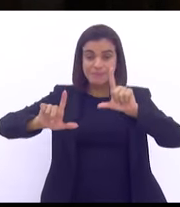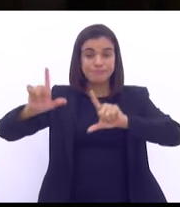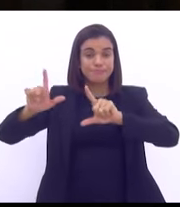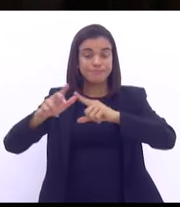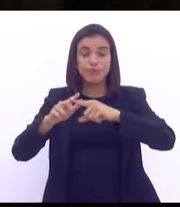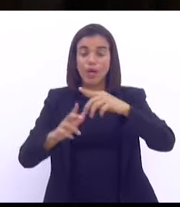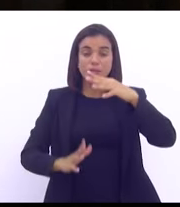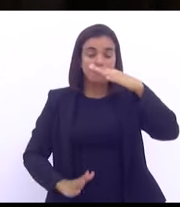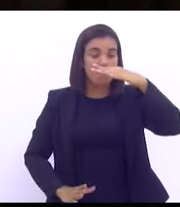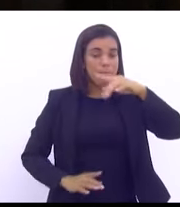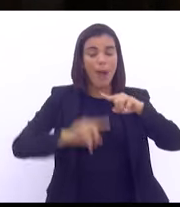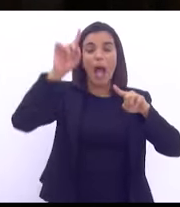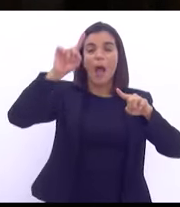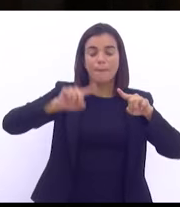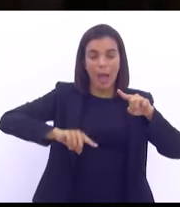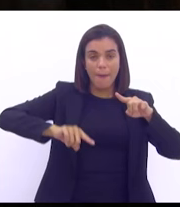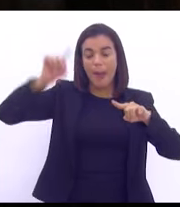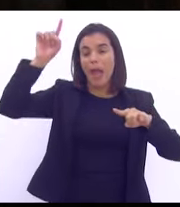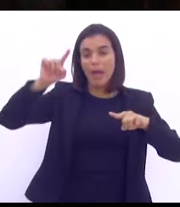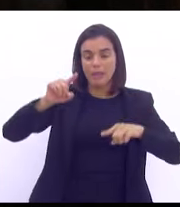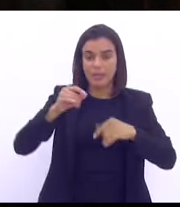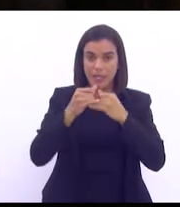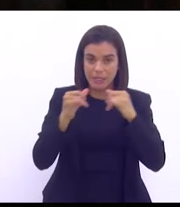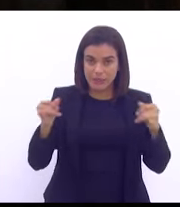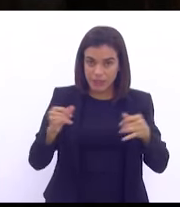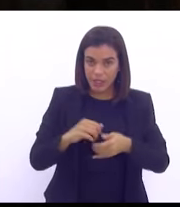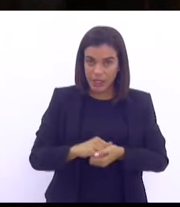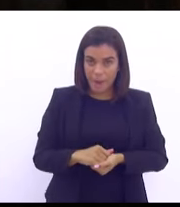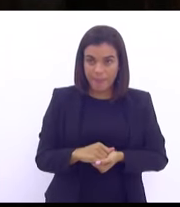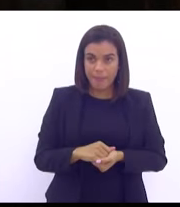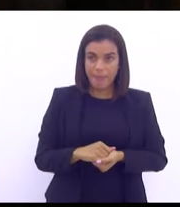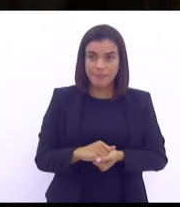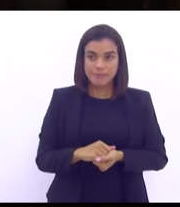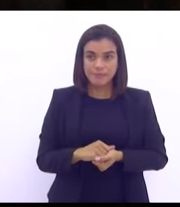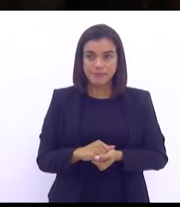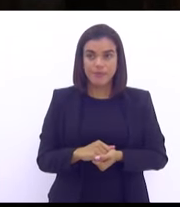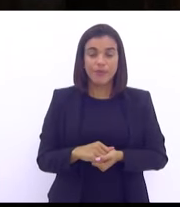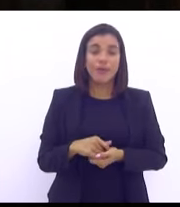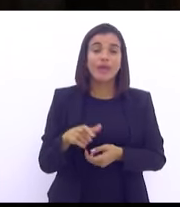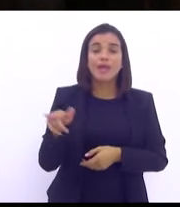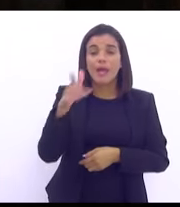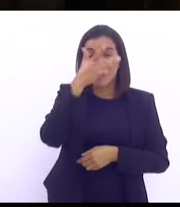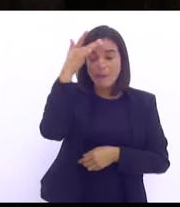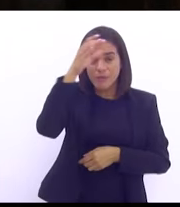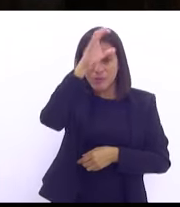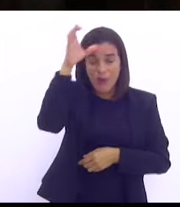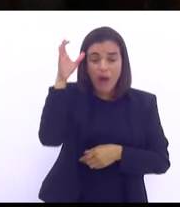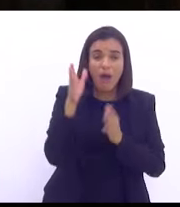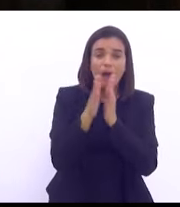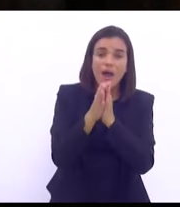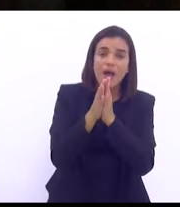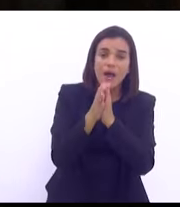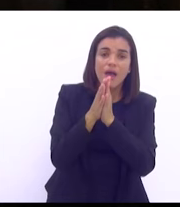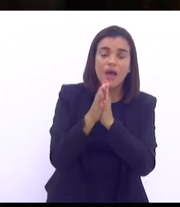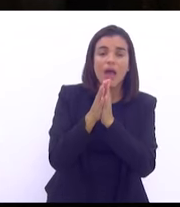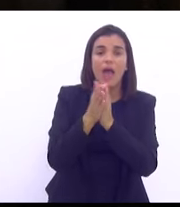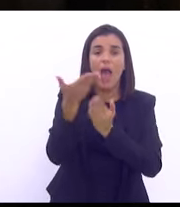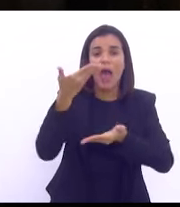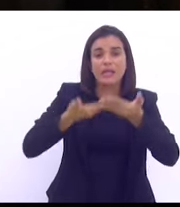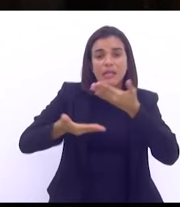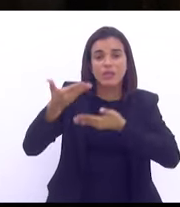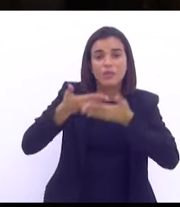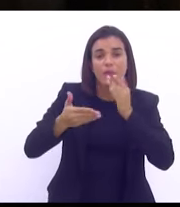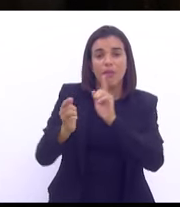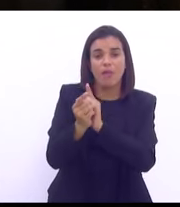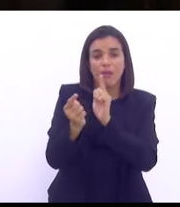energia. E o que é muito pior, o consumidor implora o atendimento, faz o registro